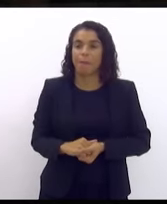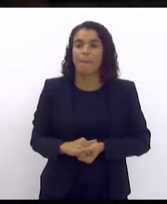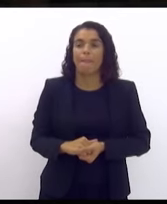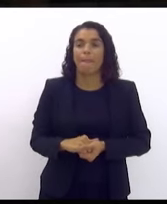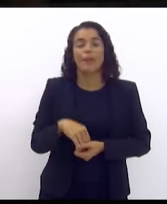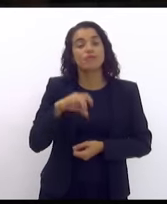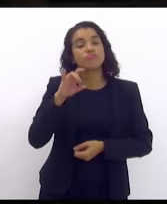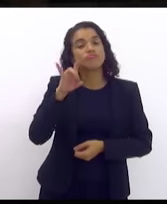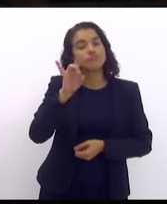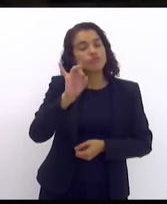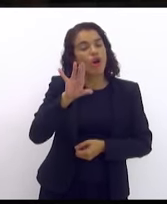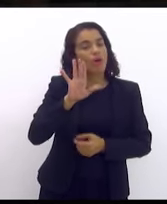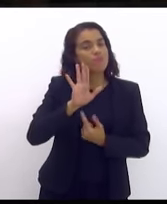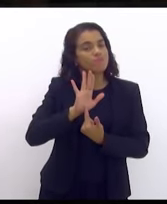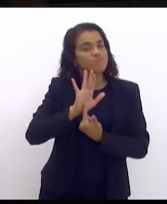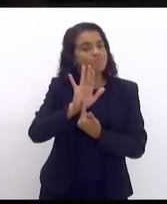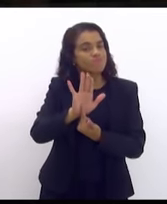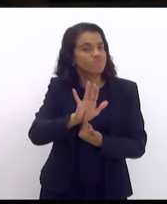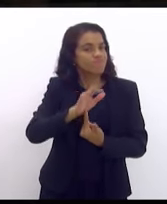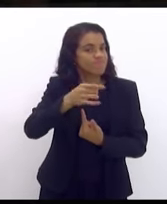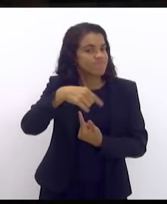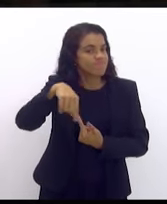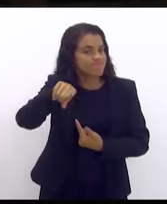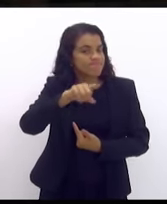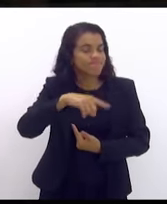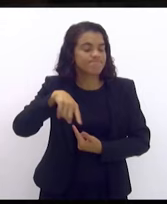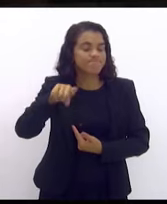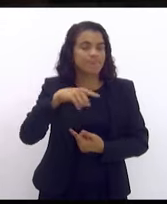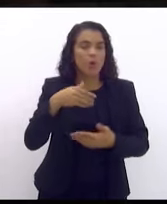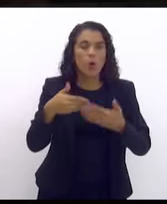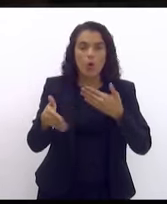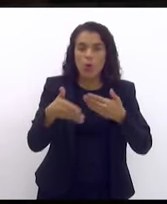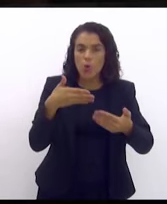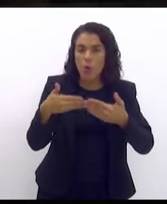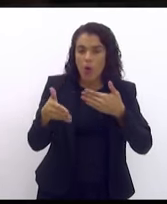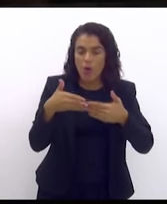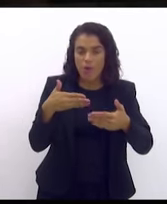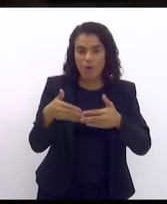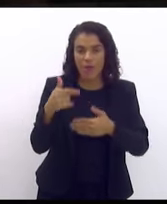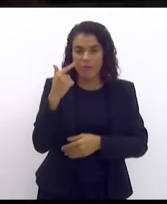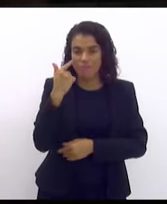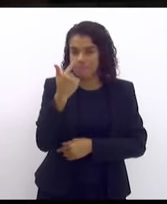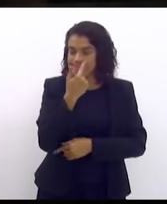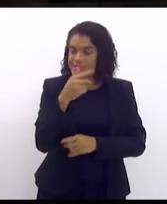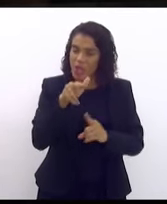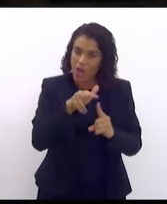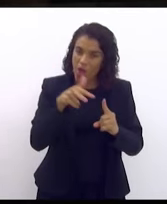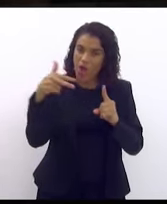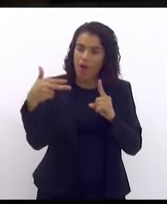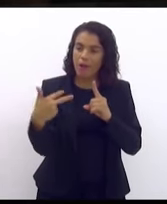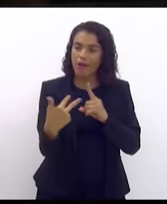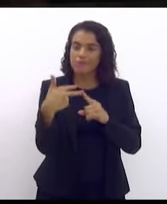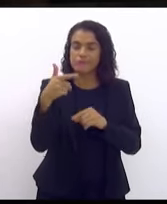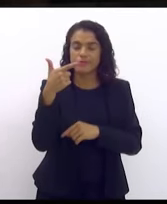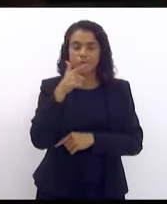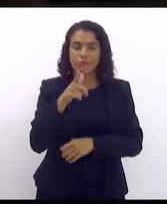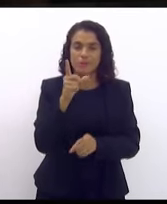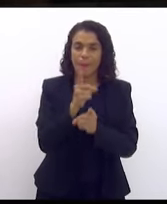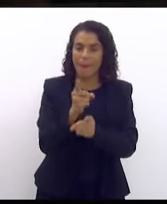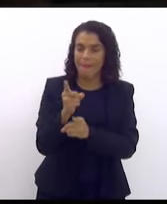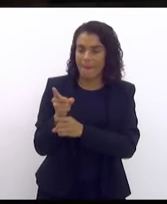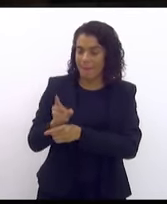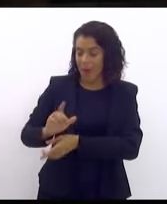só como Qualquer que seja o nosso olhar a gente Verifica que o